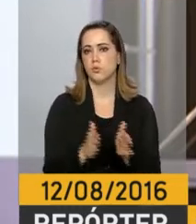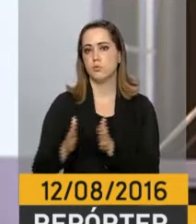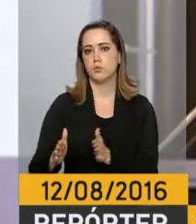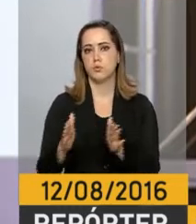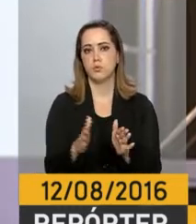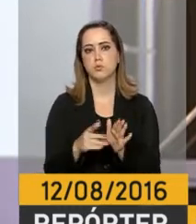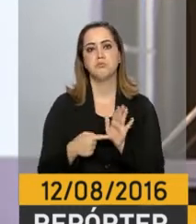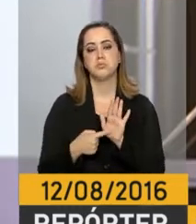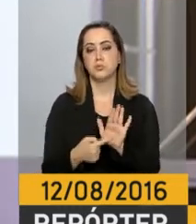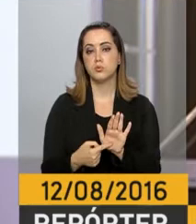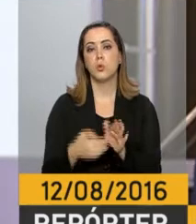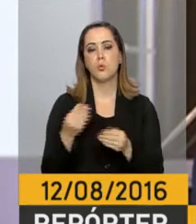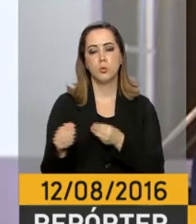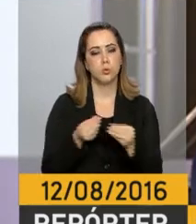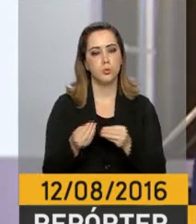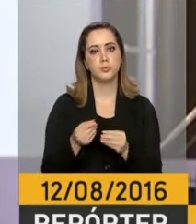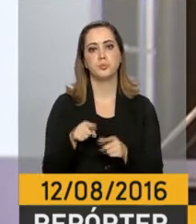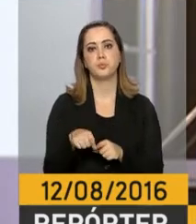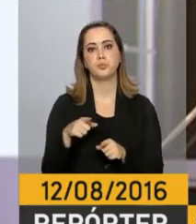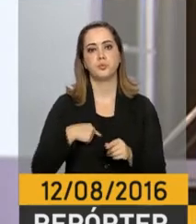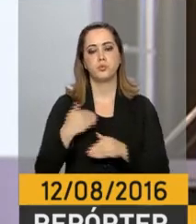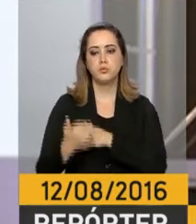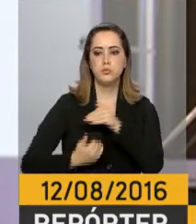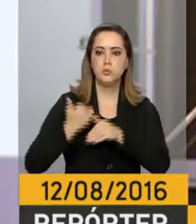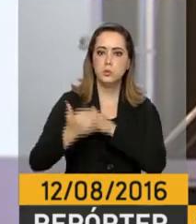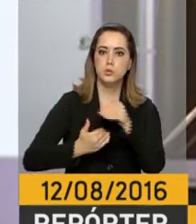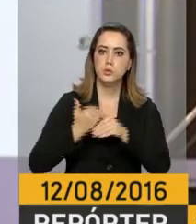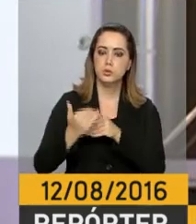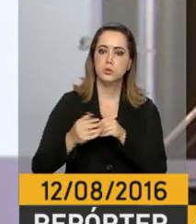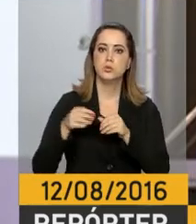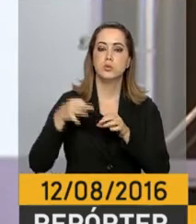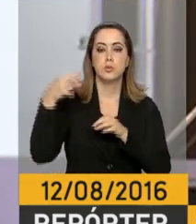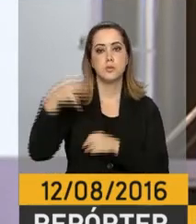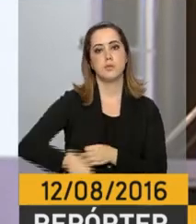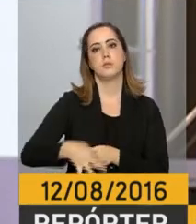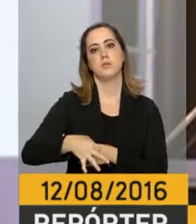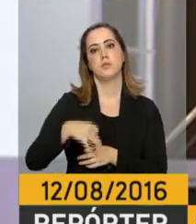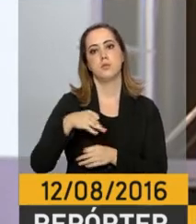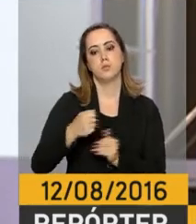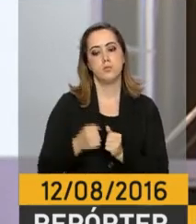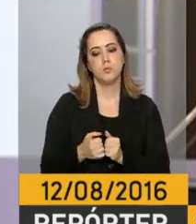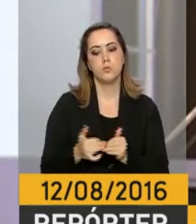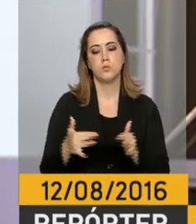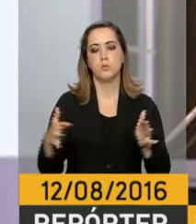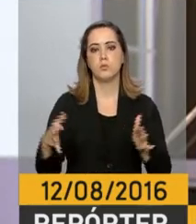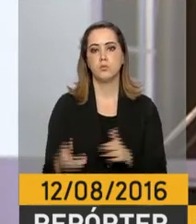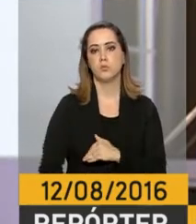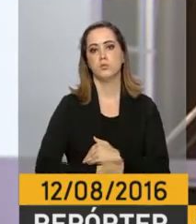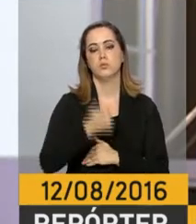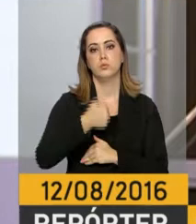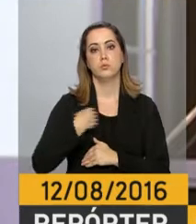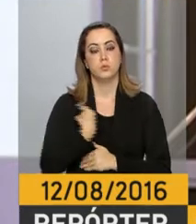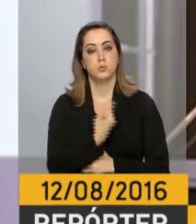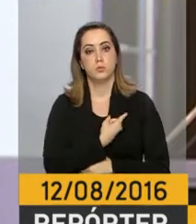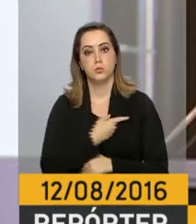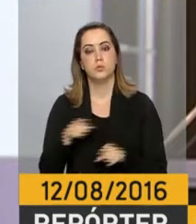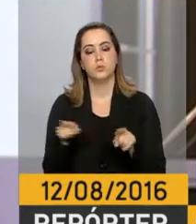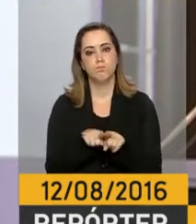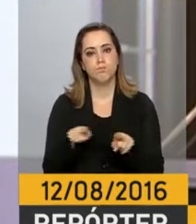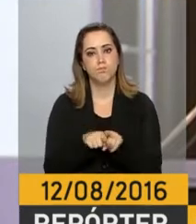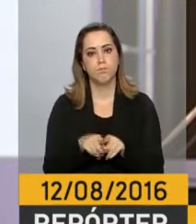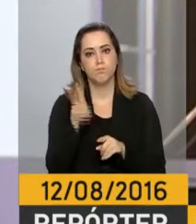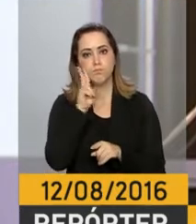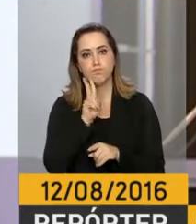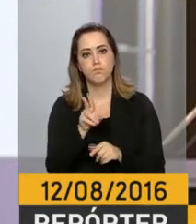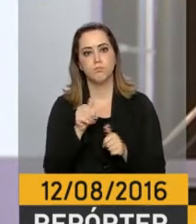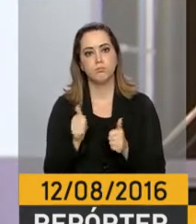pela frente, para preservar essa solidez e ampliar sua eficiência. Estamos também acompanhando de